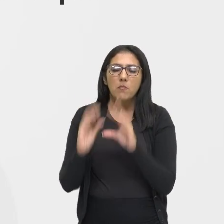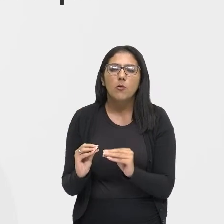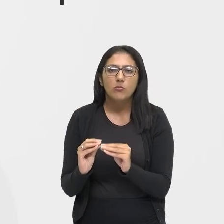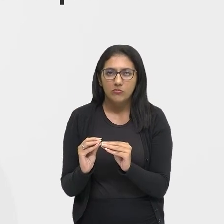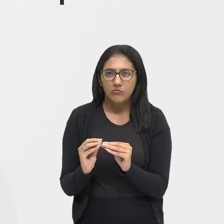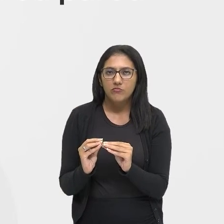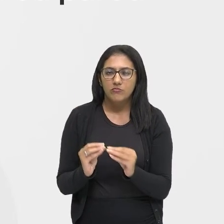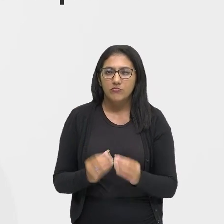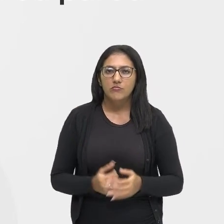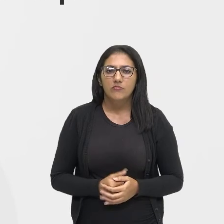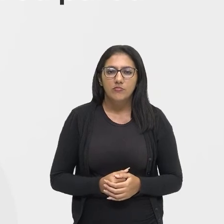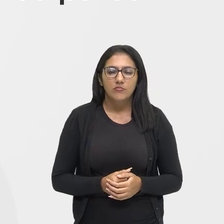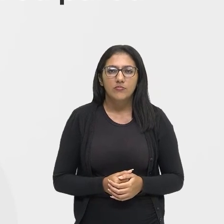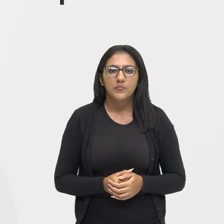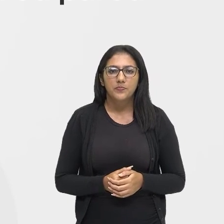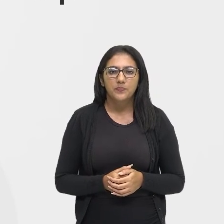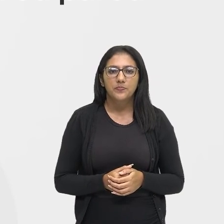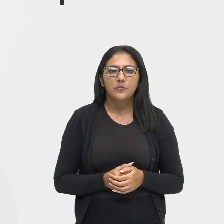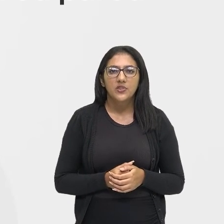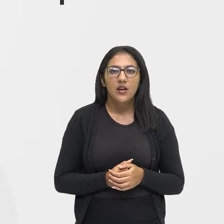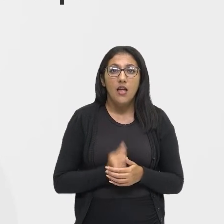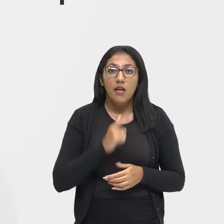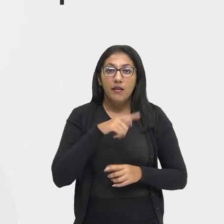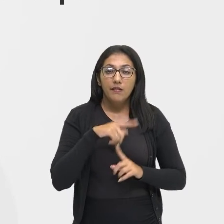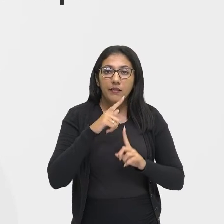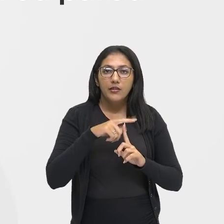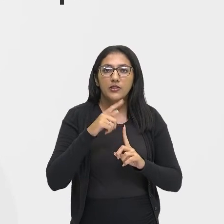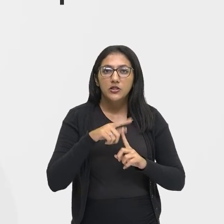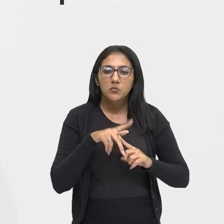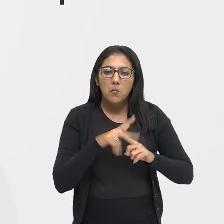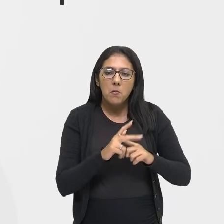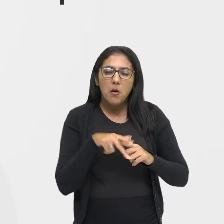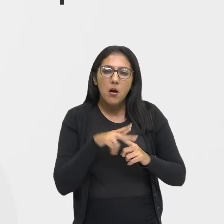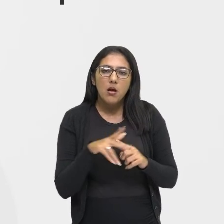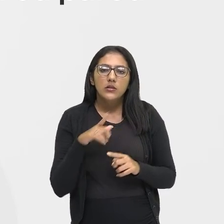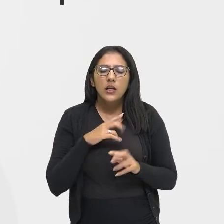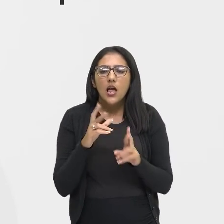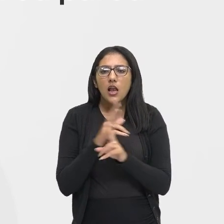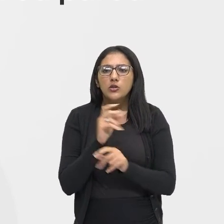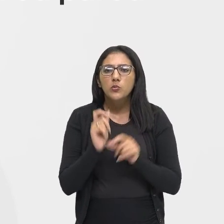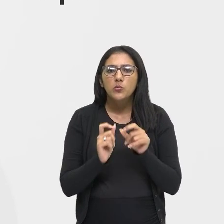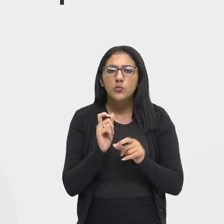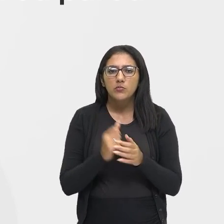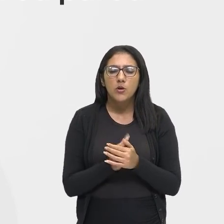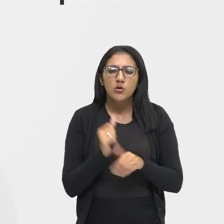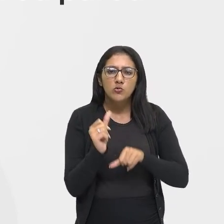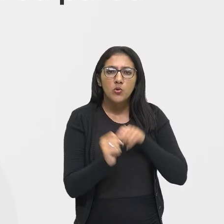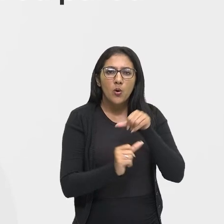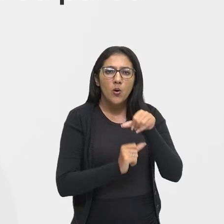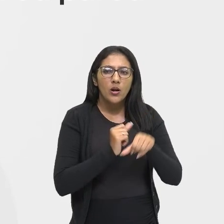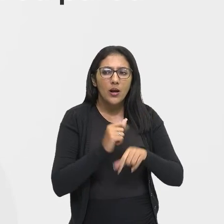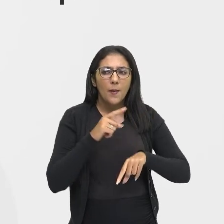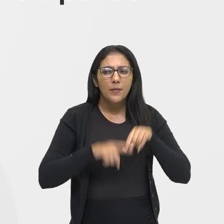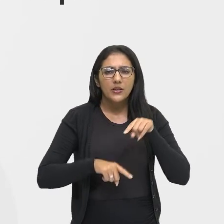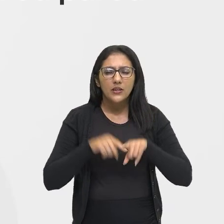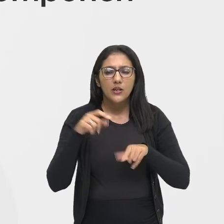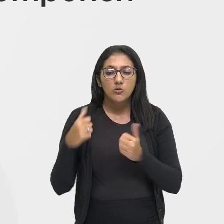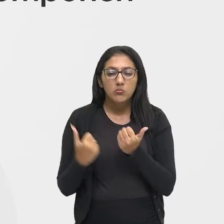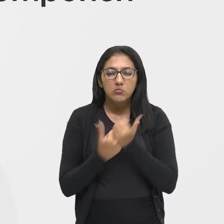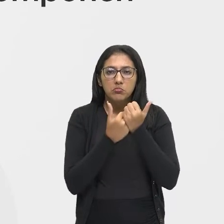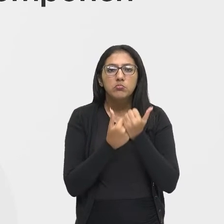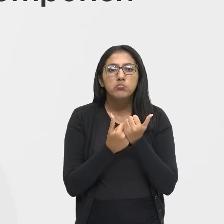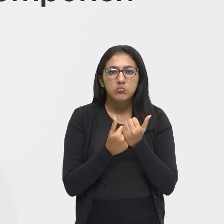A manutenção corretiva, ela envolve a substituição ou reparo de um sistema ou de seus